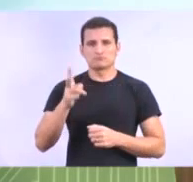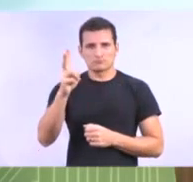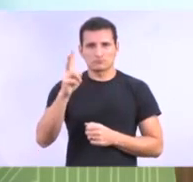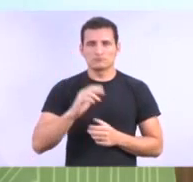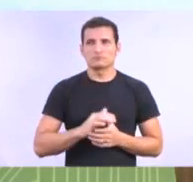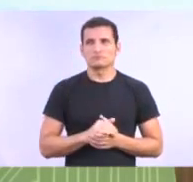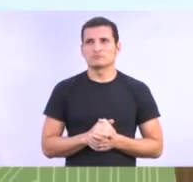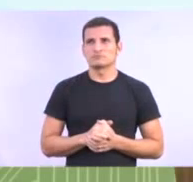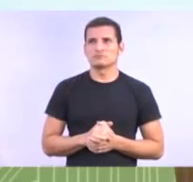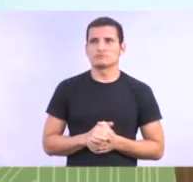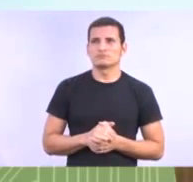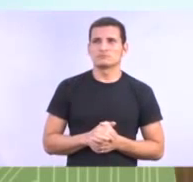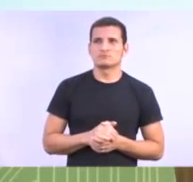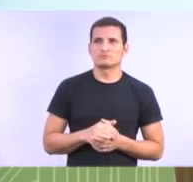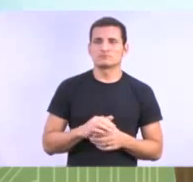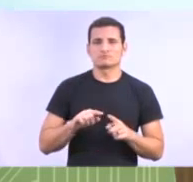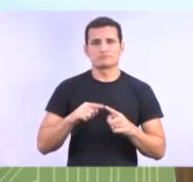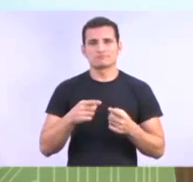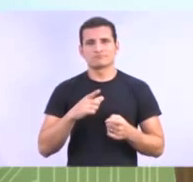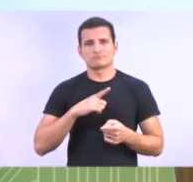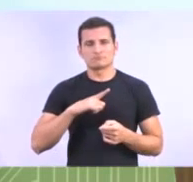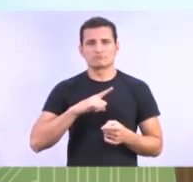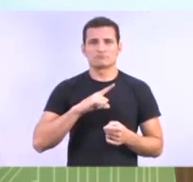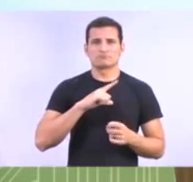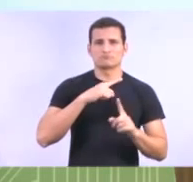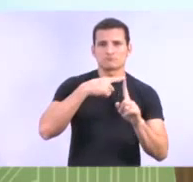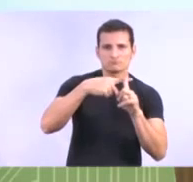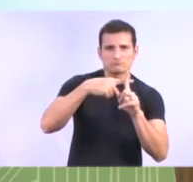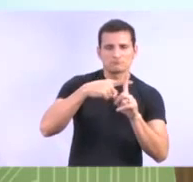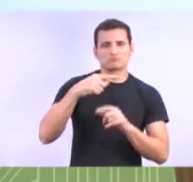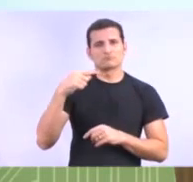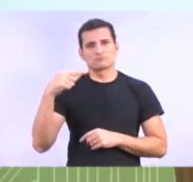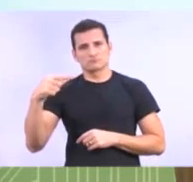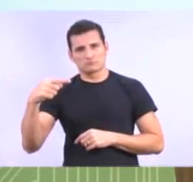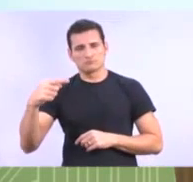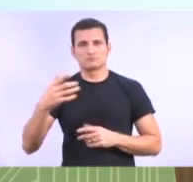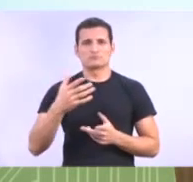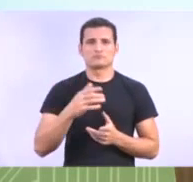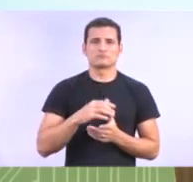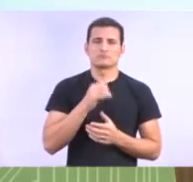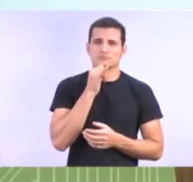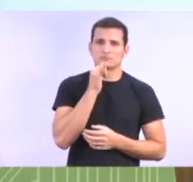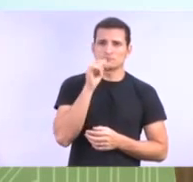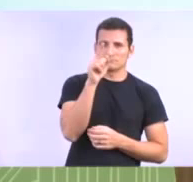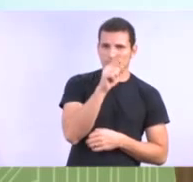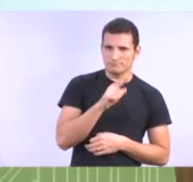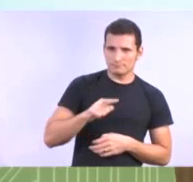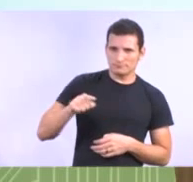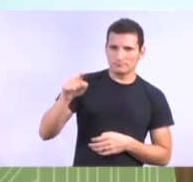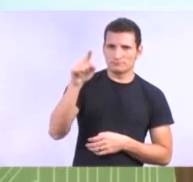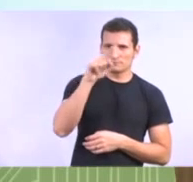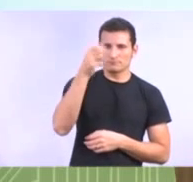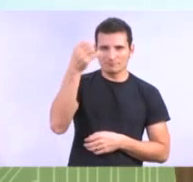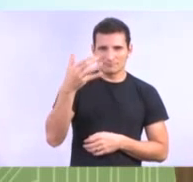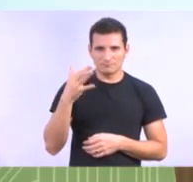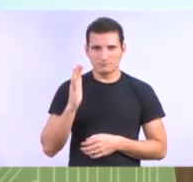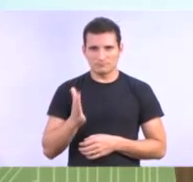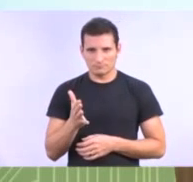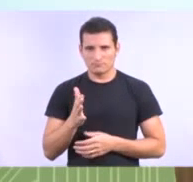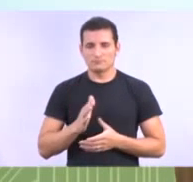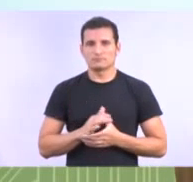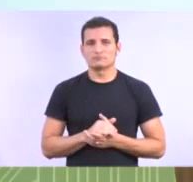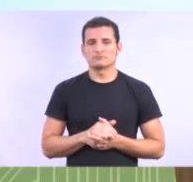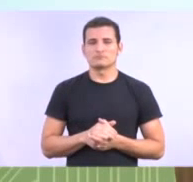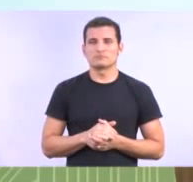que existem todos os prós e contras das topologias. Por exemplo, nesse exemplo do anel, que a gente citou,